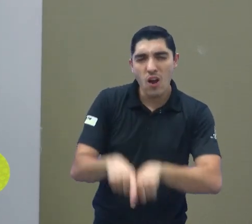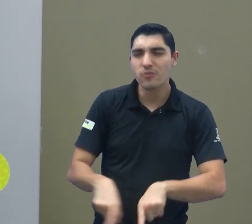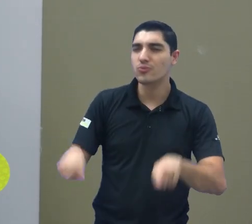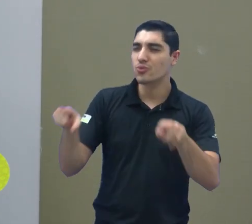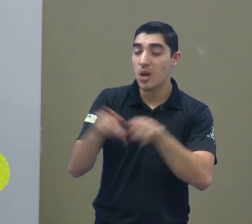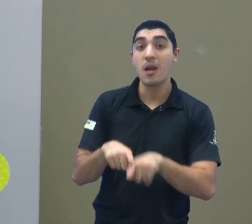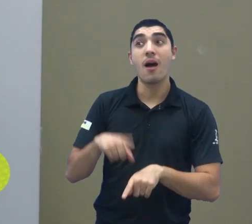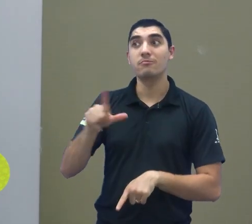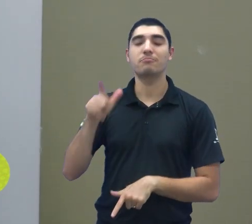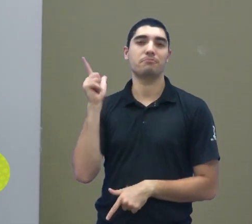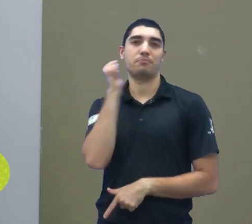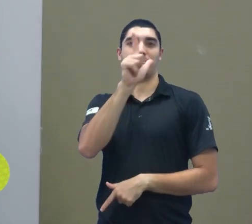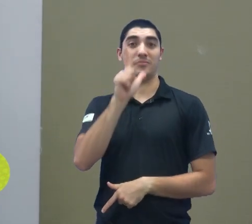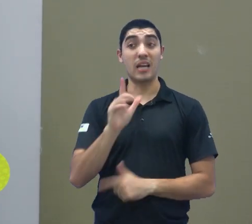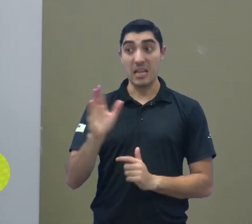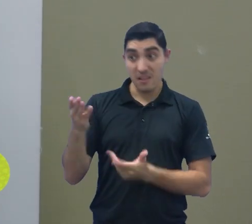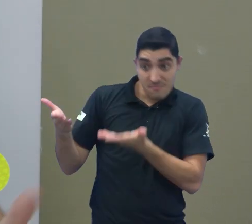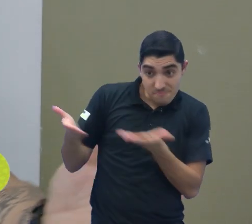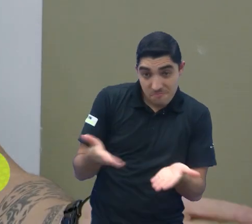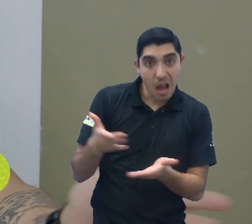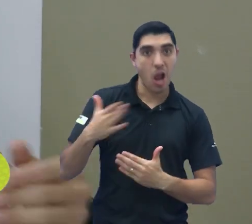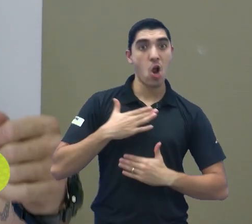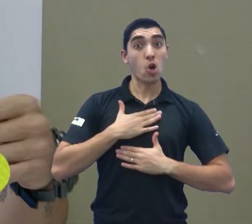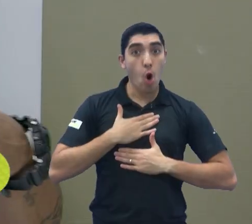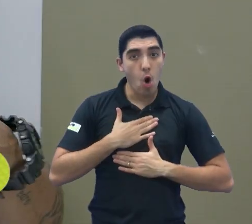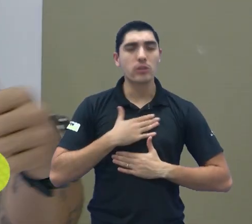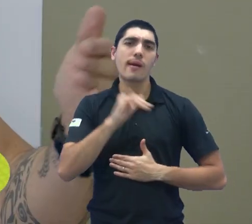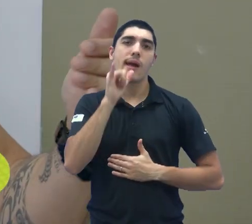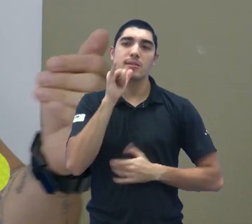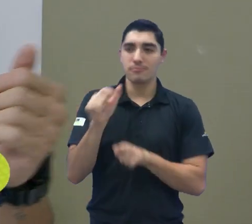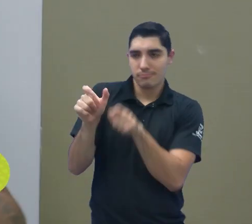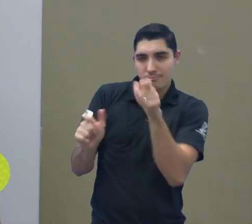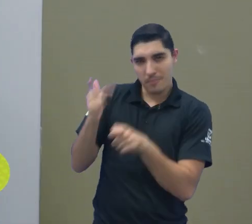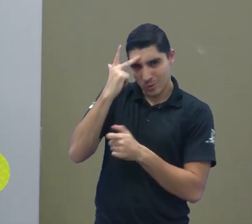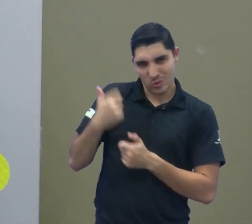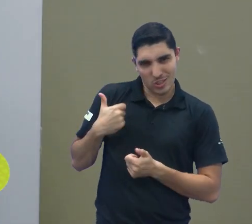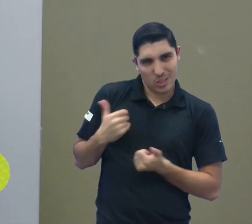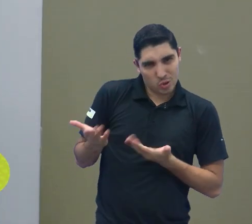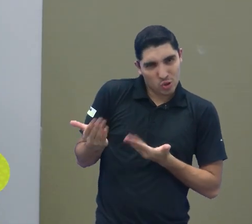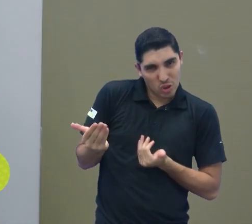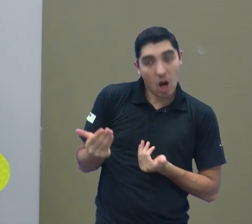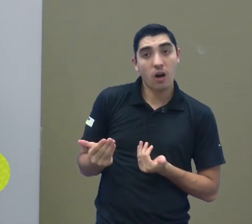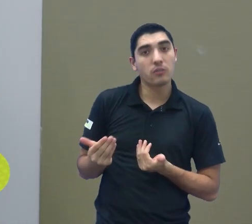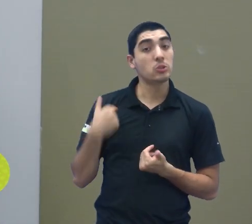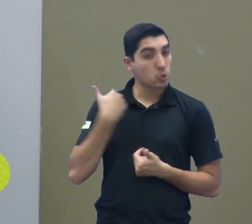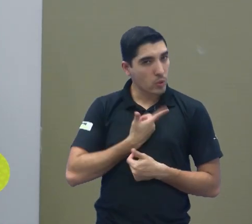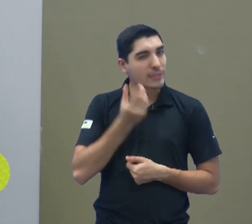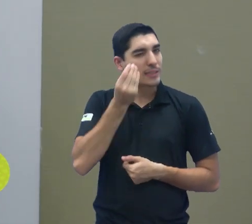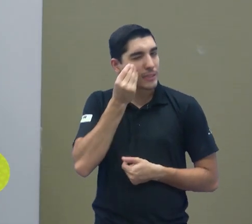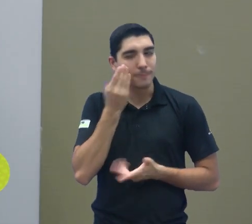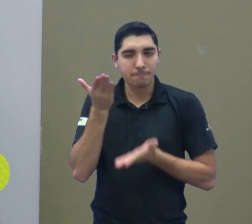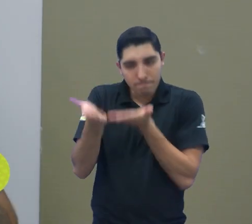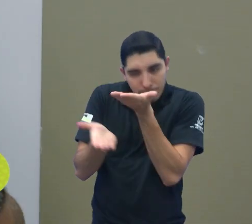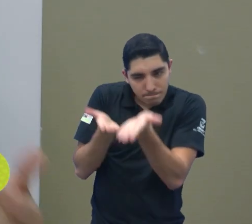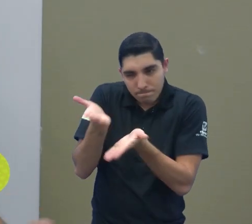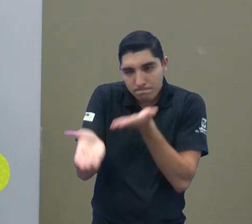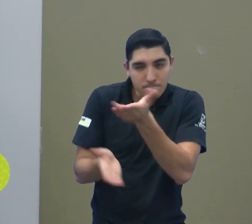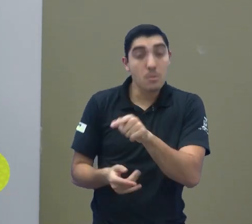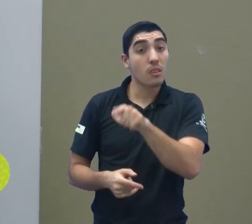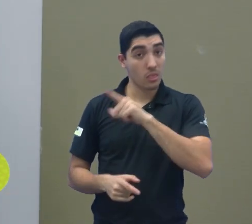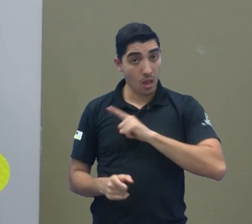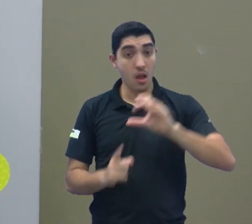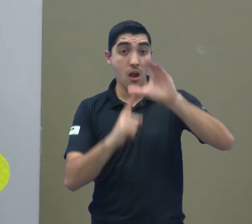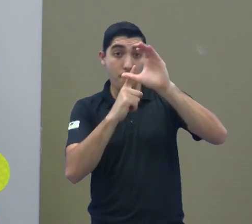eu sei que se vier, vai gostar. Né, os novinhos também, os que têm a idade de jovens, a gente faz um trabalho que eles vão para as Paralimpíadas escolares, Jogos